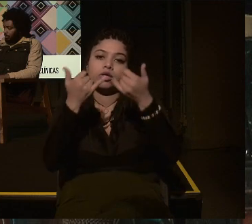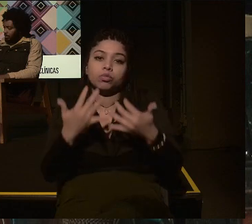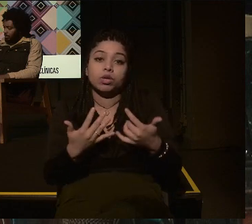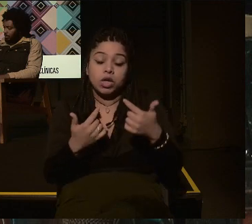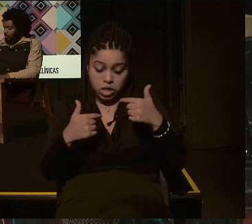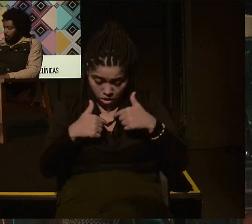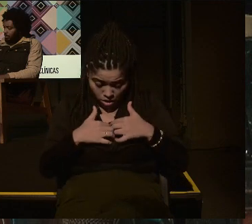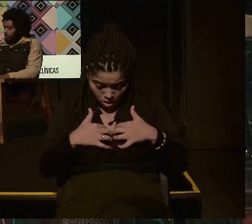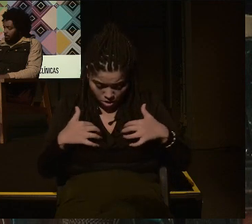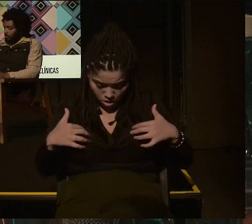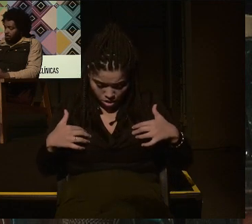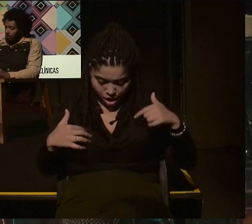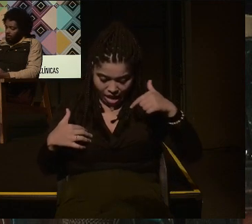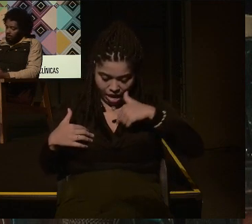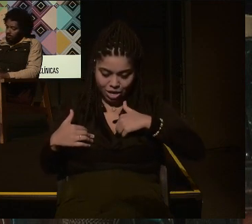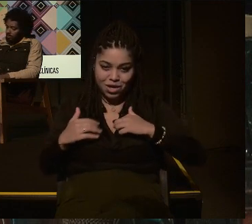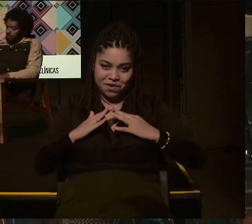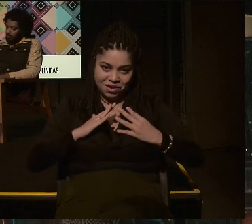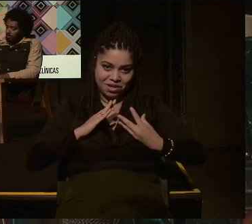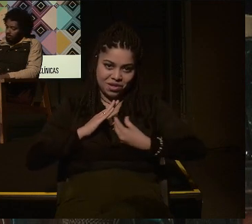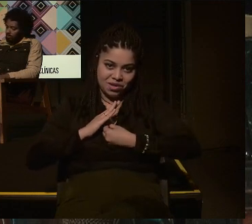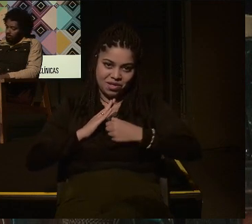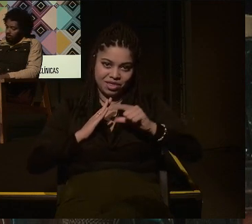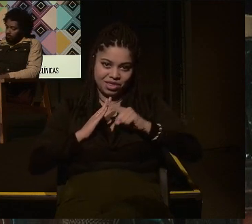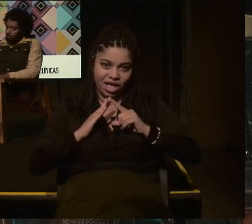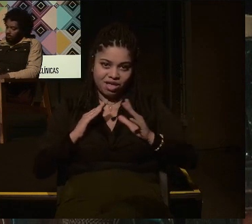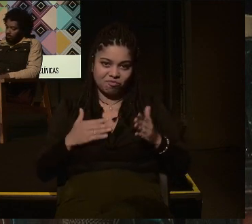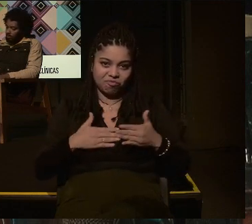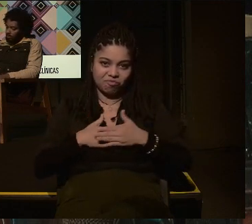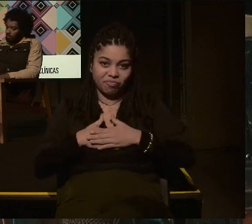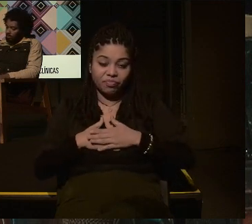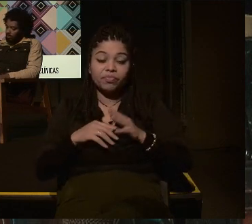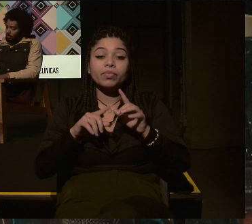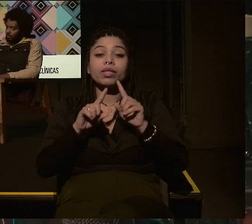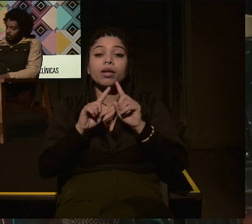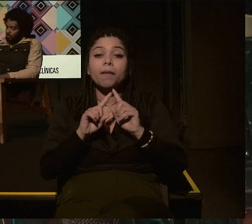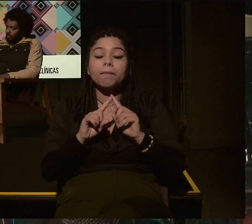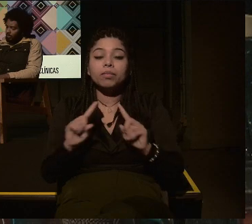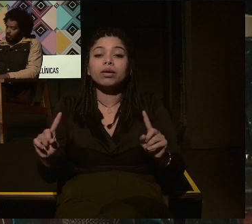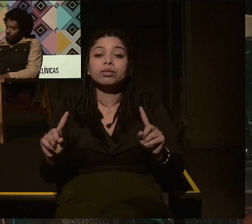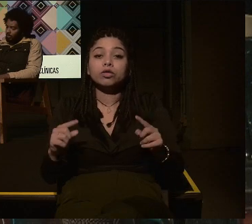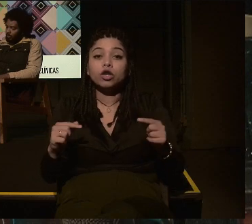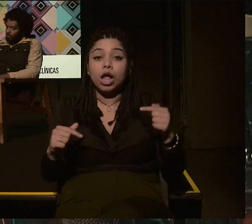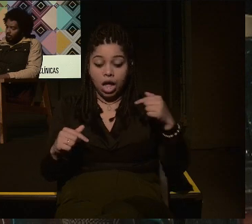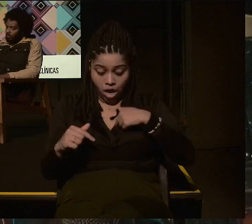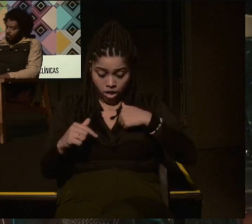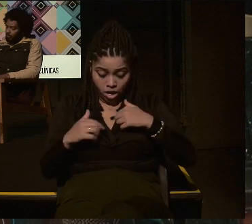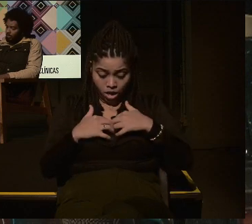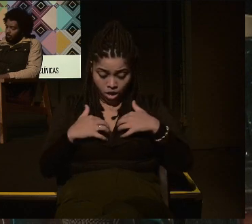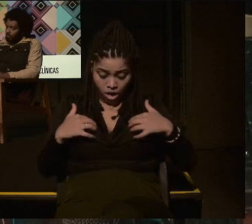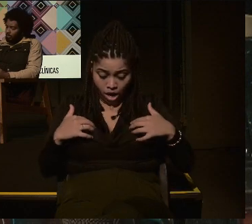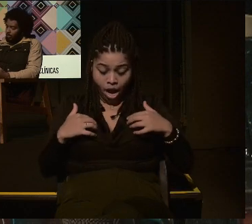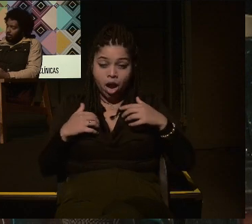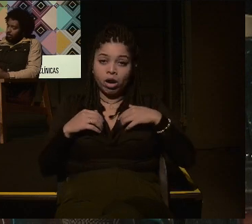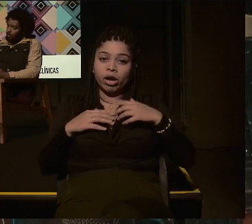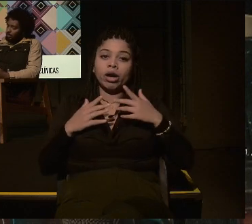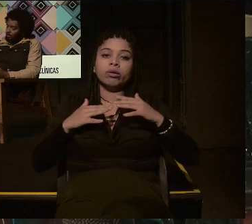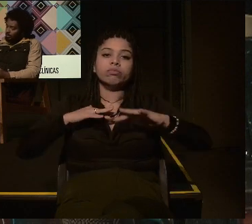nós e também nesses territórios, mas em nós ele ganha uma dimensão de